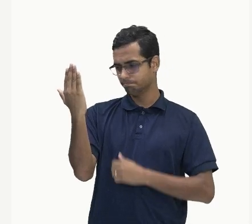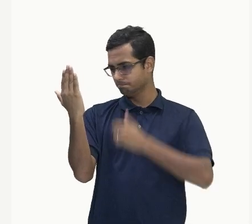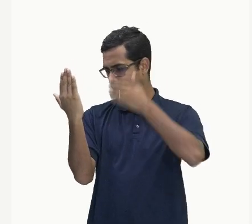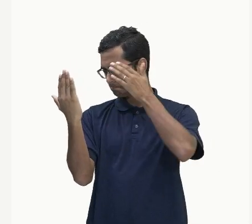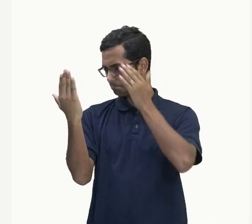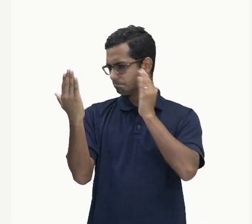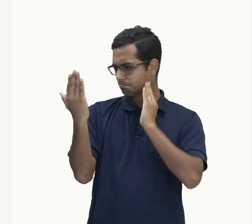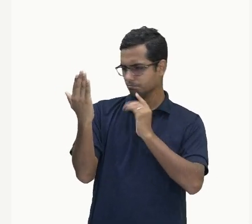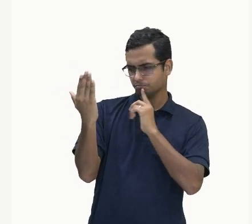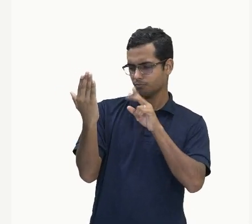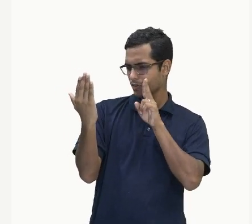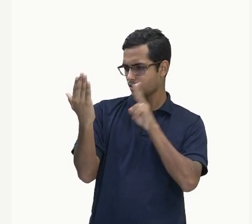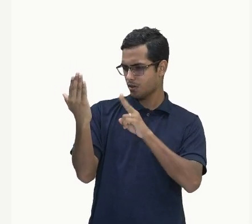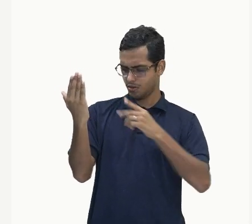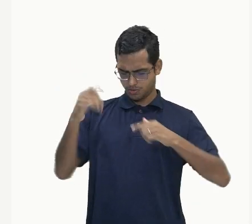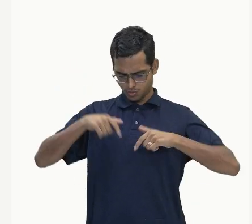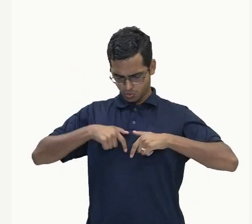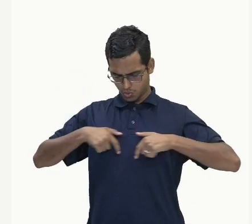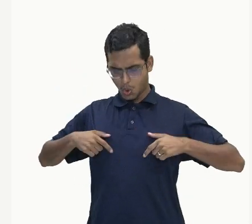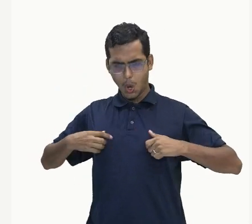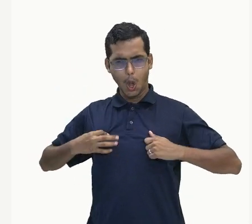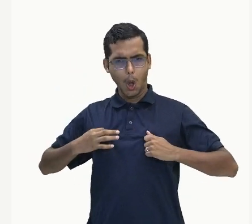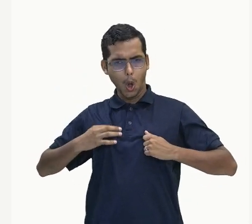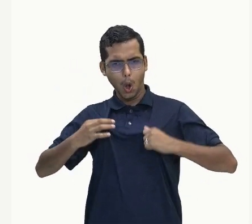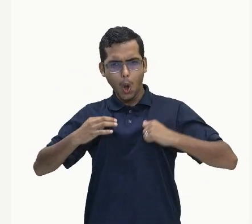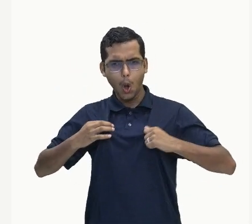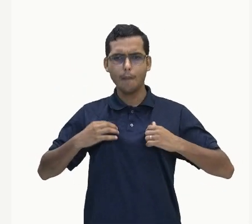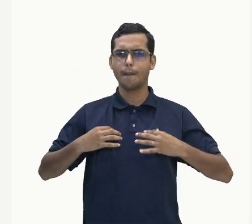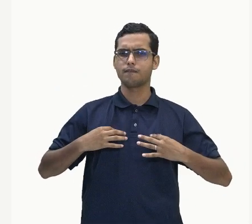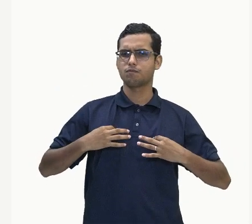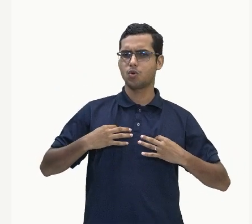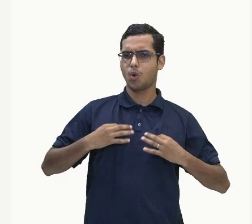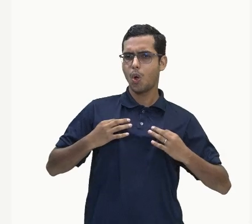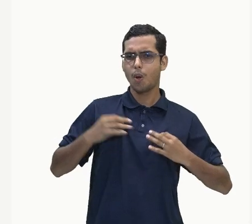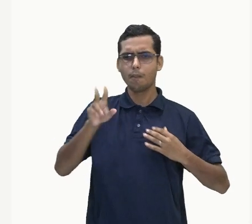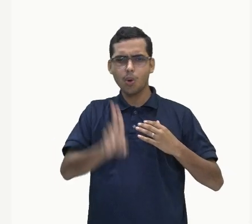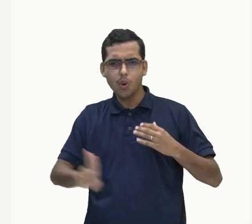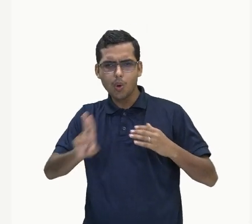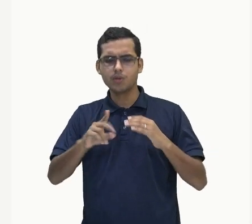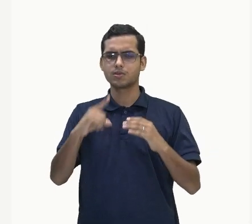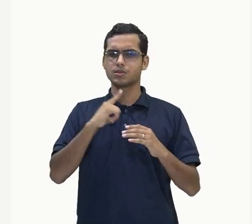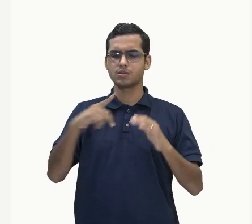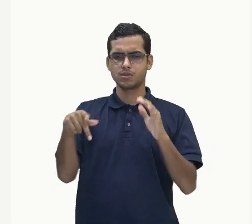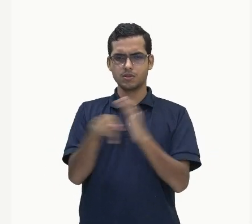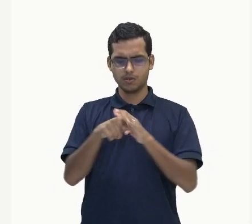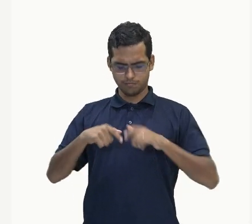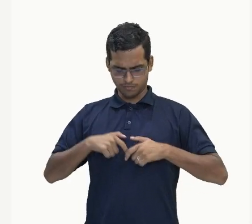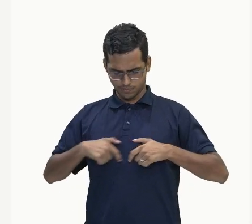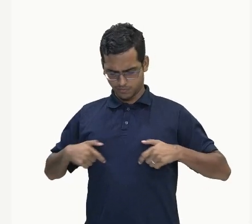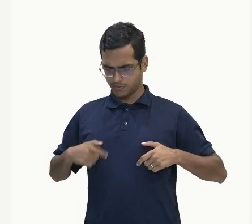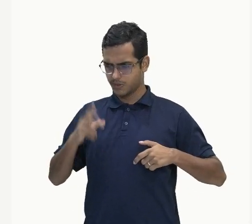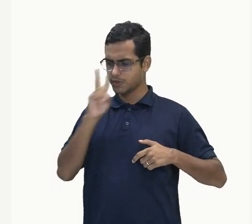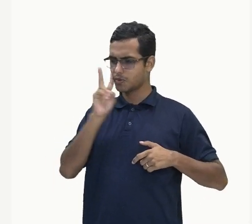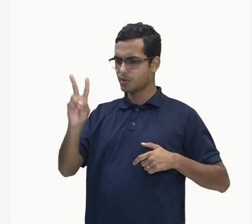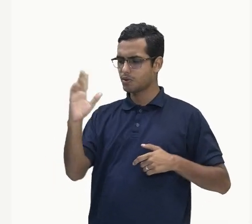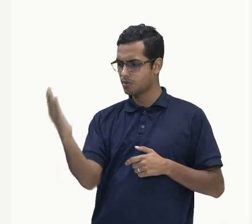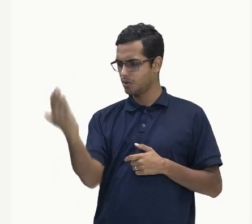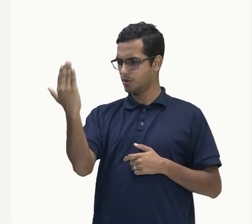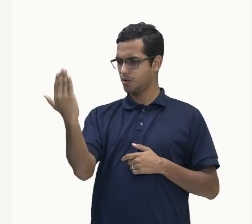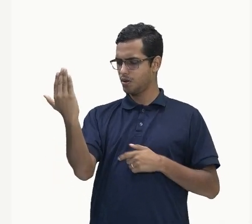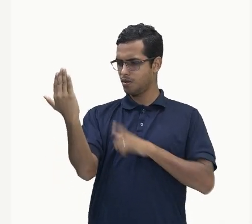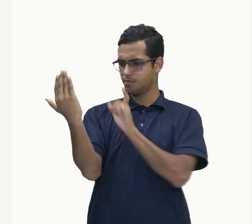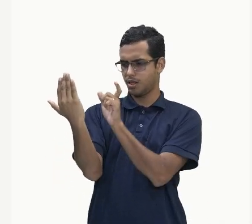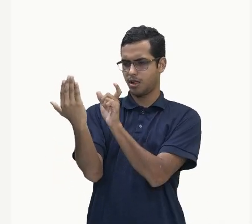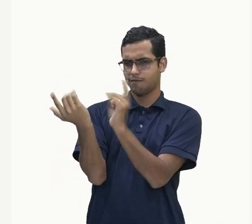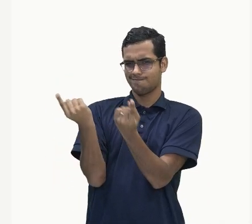coisa escrita na blusa que você está, você vê uma reversão da imagem. Não é errado